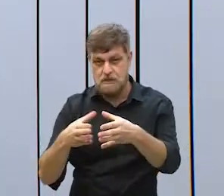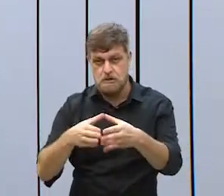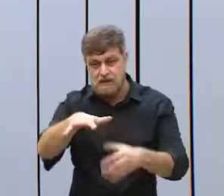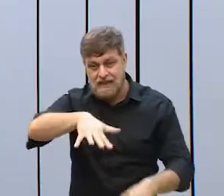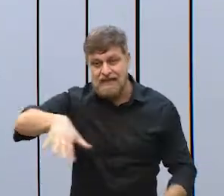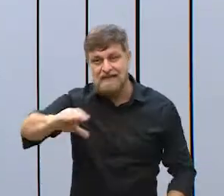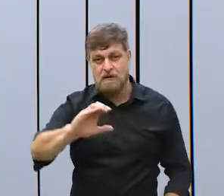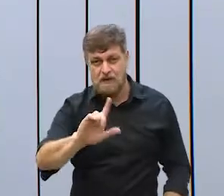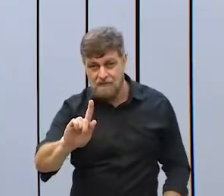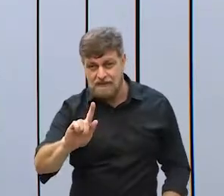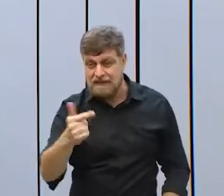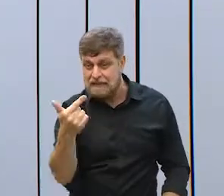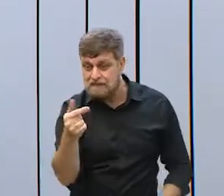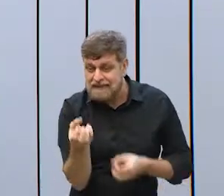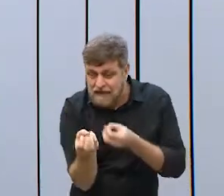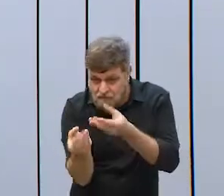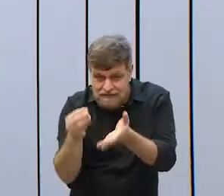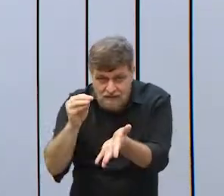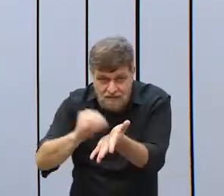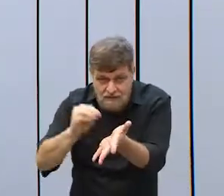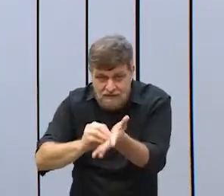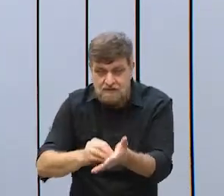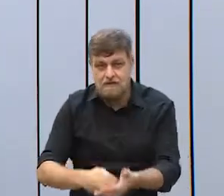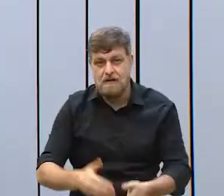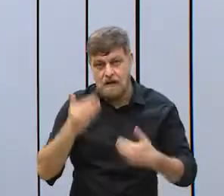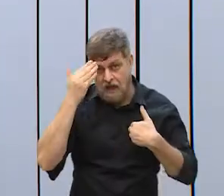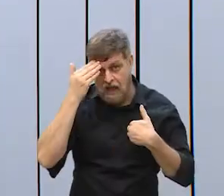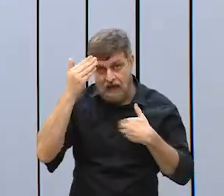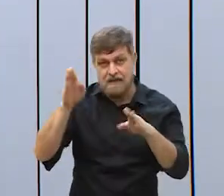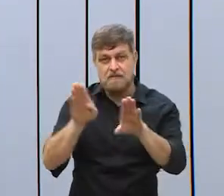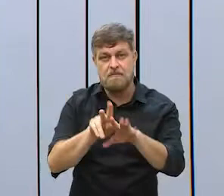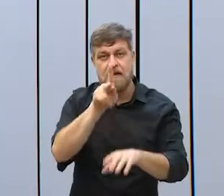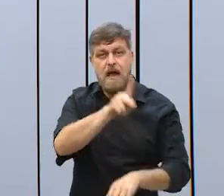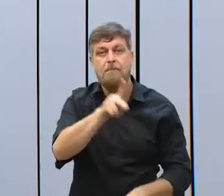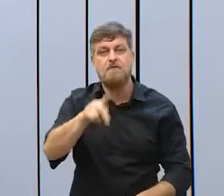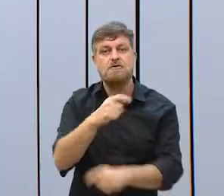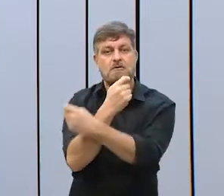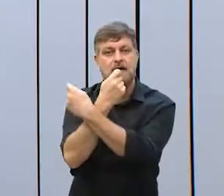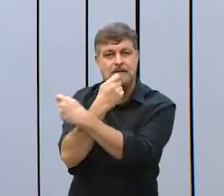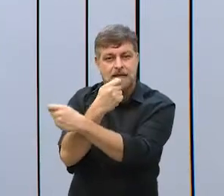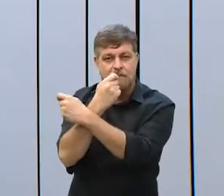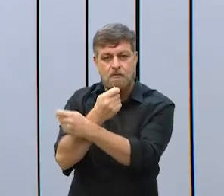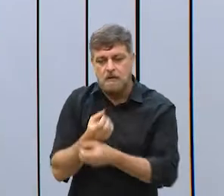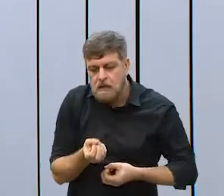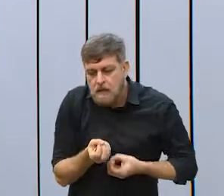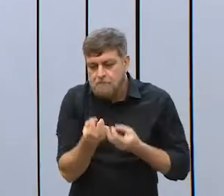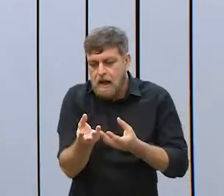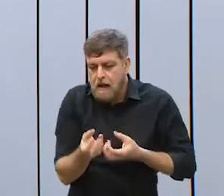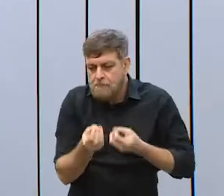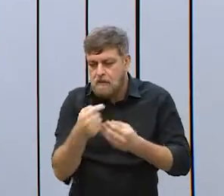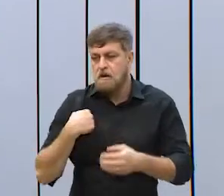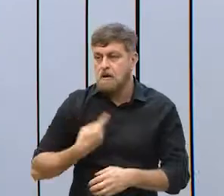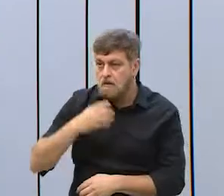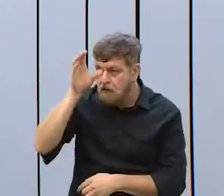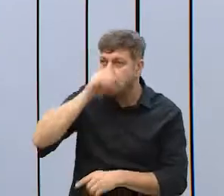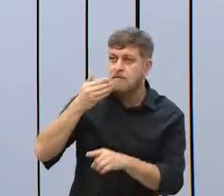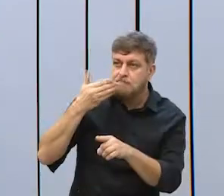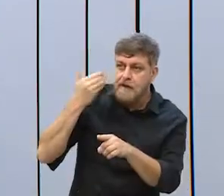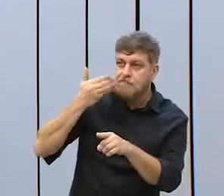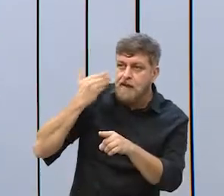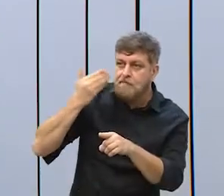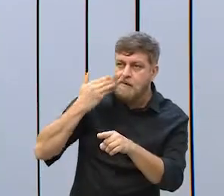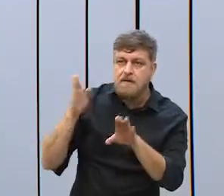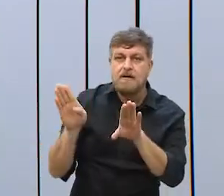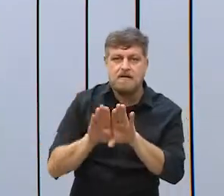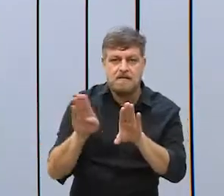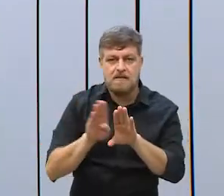né, que não tinha tantas informações. E agradeço a professora que contribuiu bastante, aprendi bastante aqui com o Cecílio e